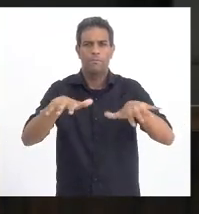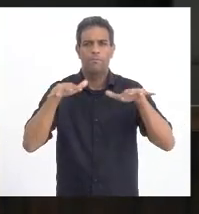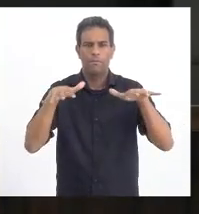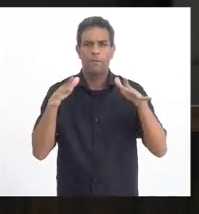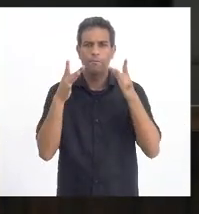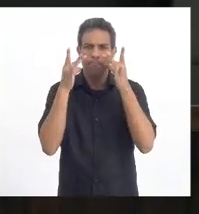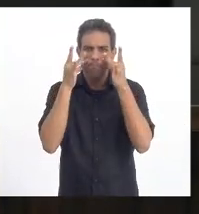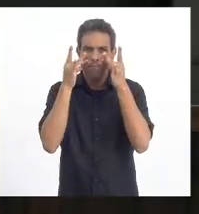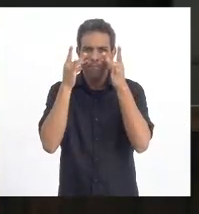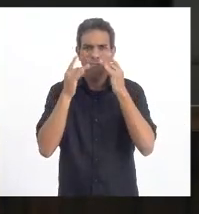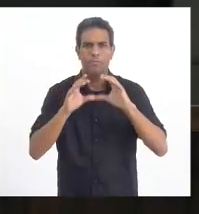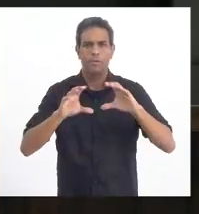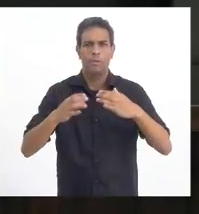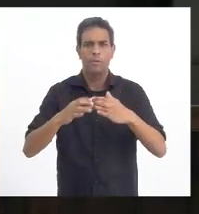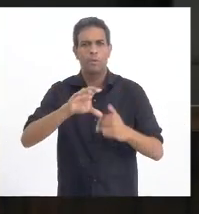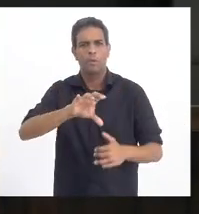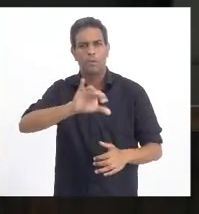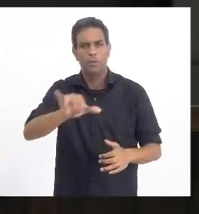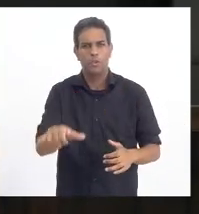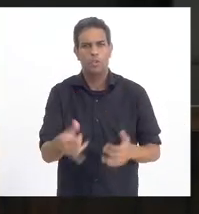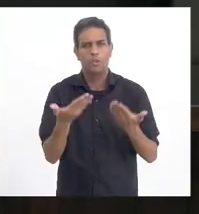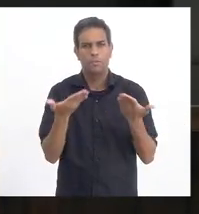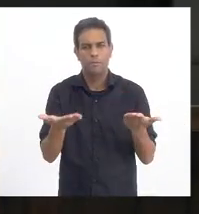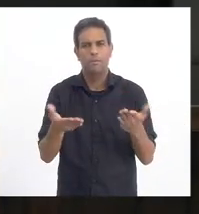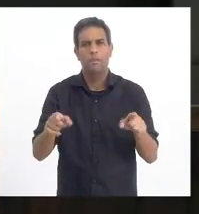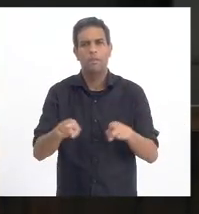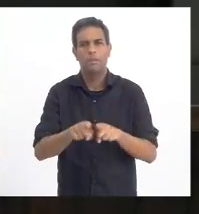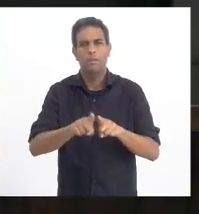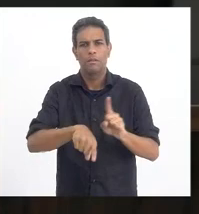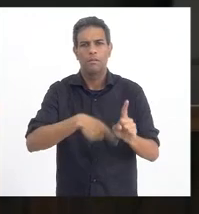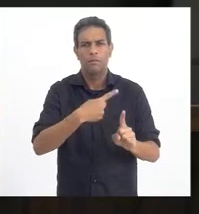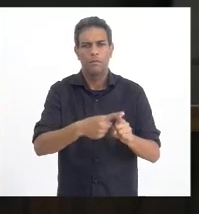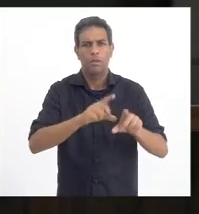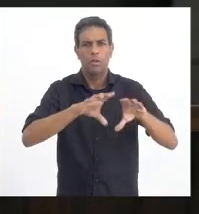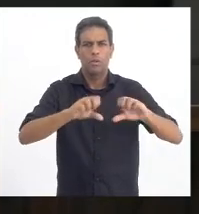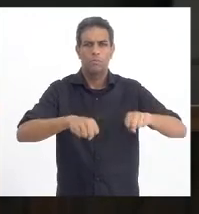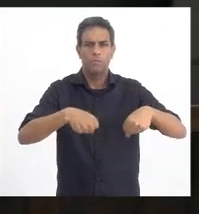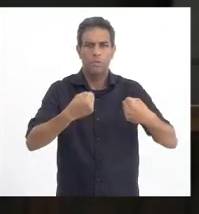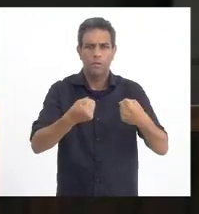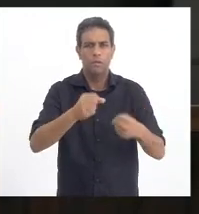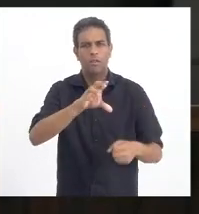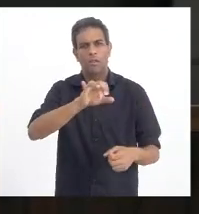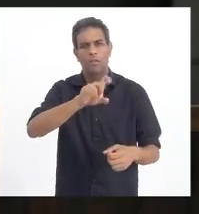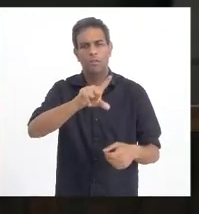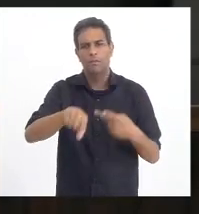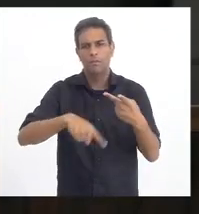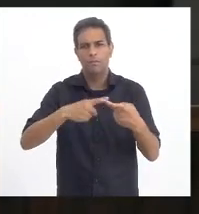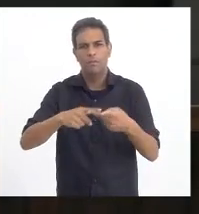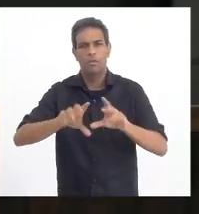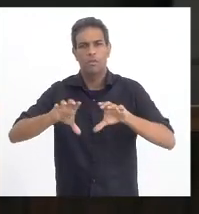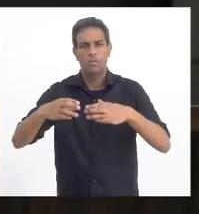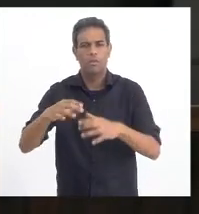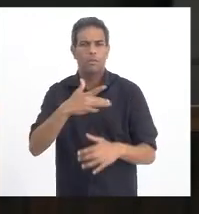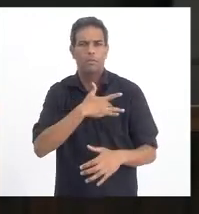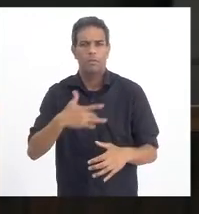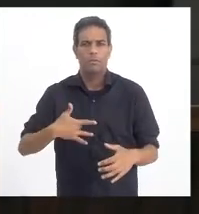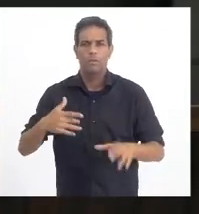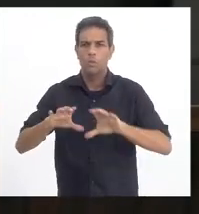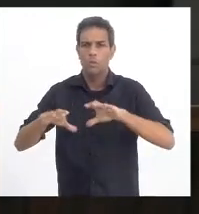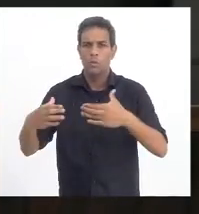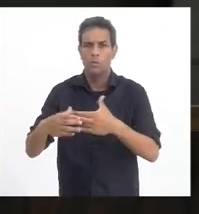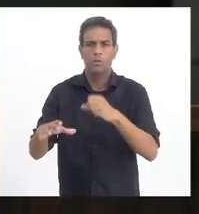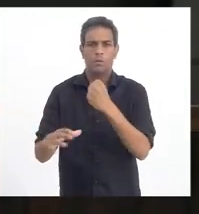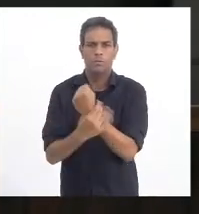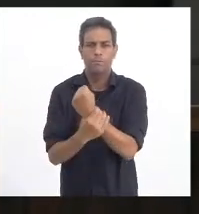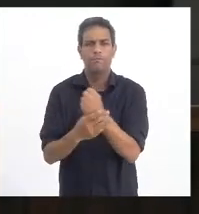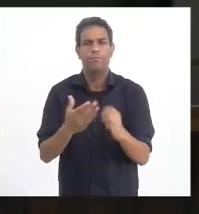pública presencial da comissão de constituição e justiça em conjunto com a comissão de Defesa Civil comissão de saúde comissão